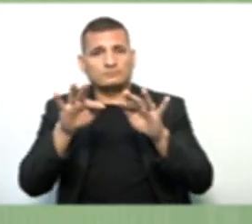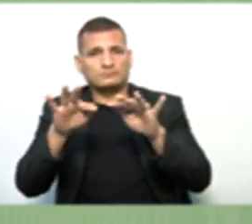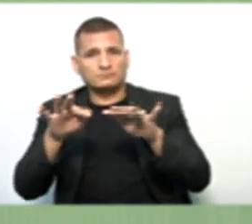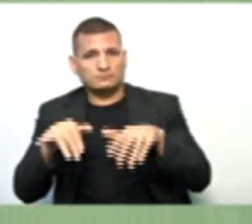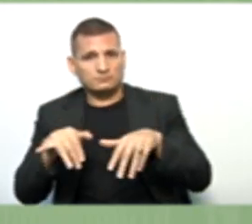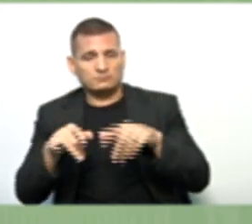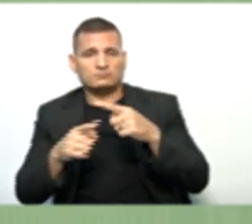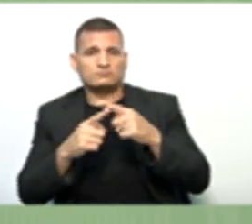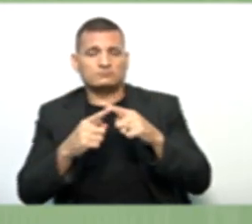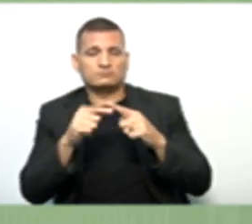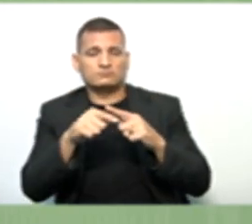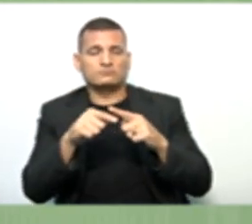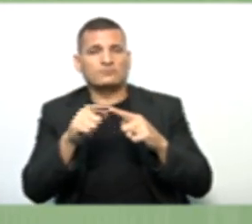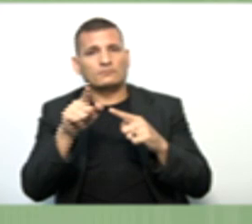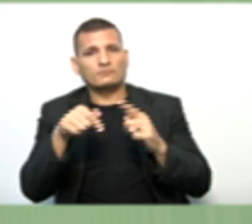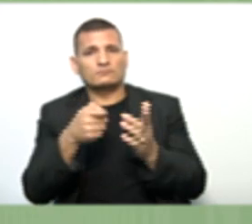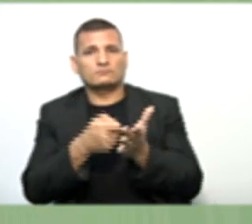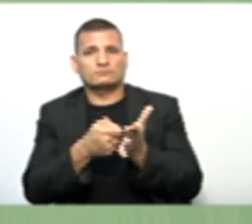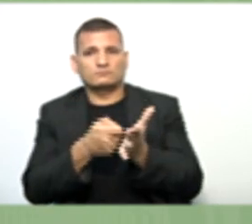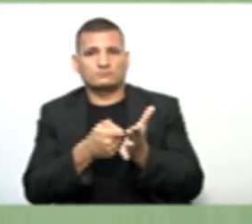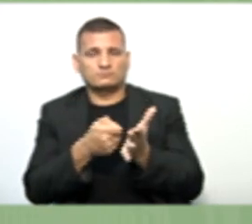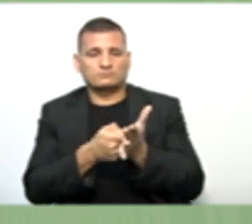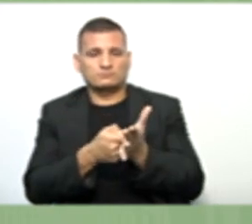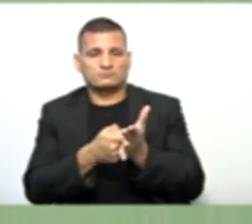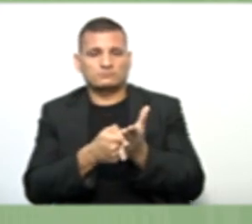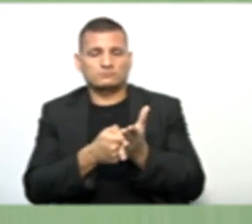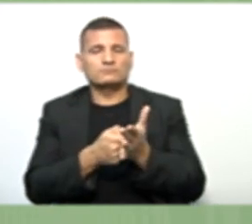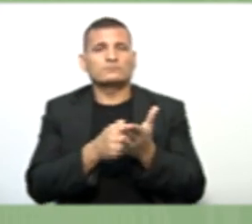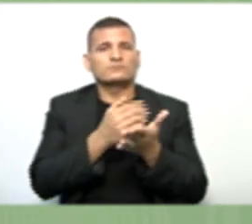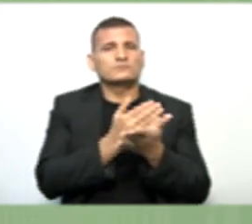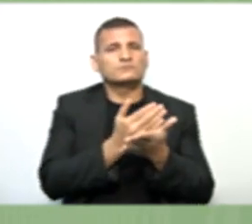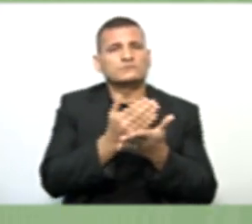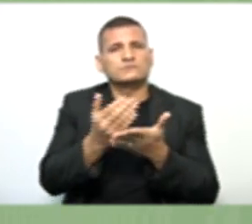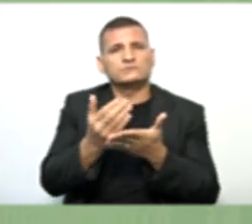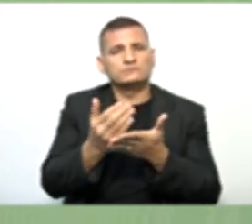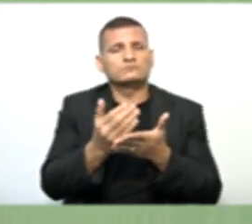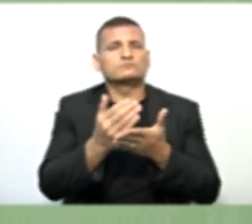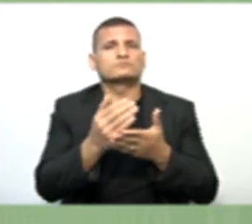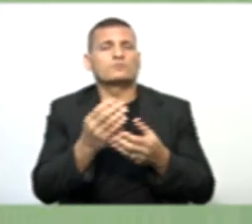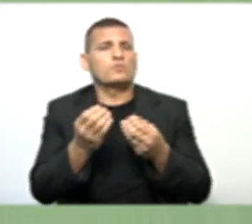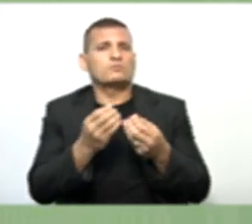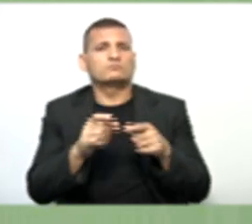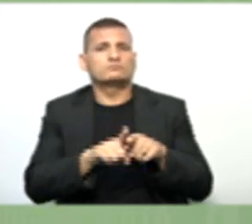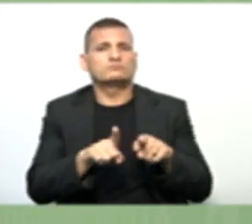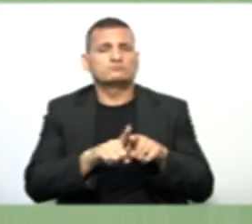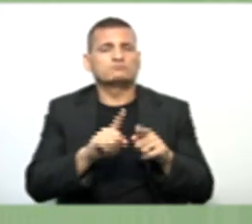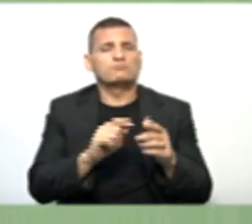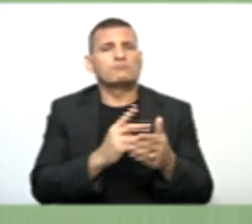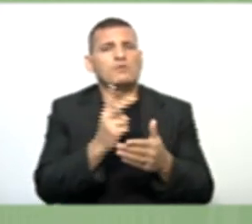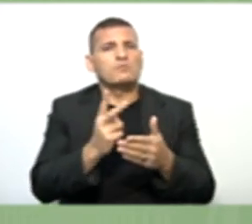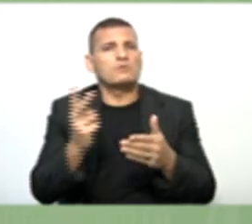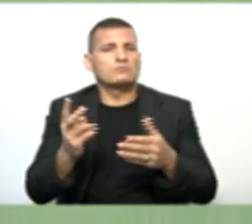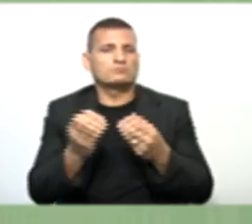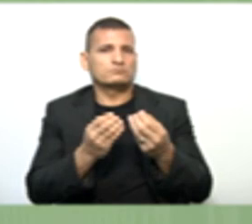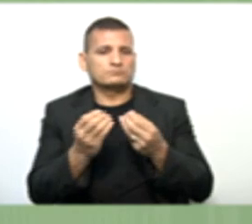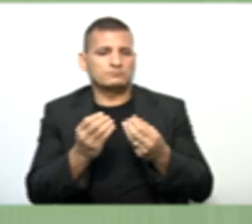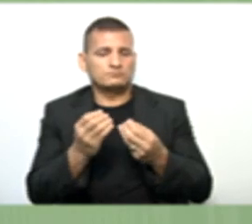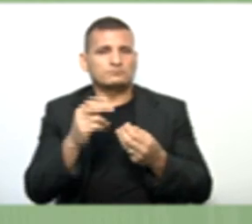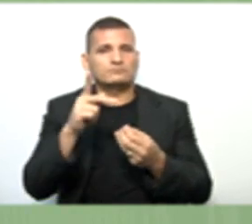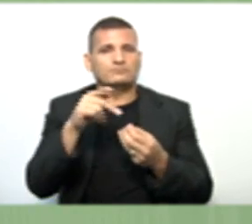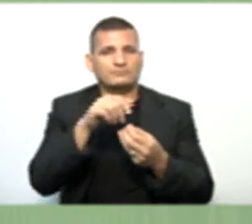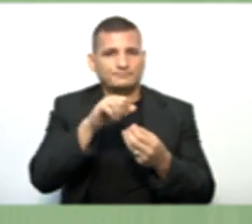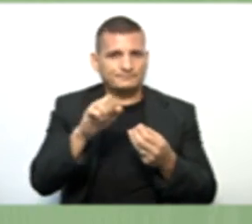fim é o obrigatório, certo? Então, qual vai ser o início e qual vai ser o passo? Então, o início e o